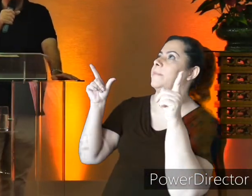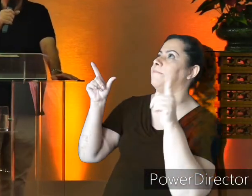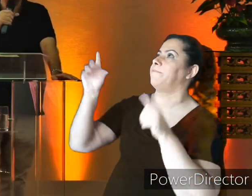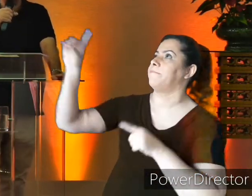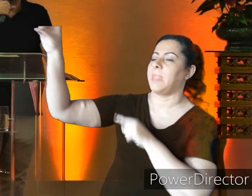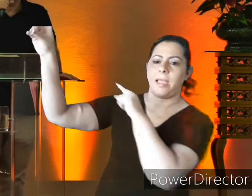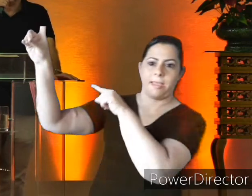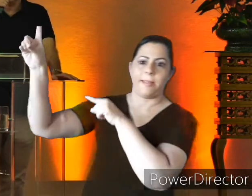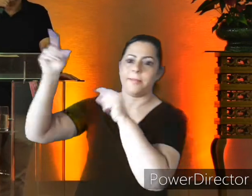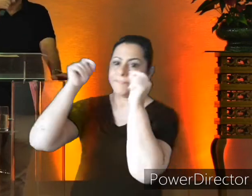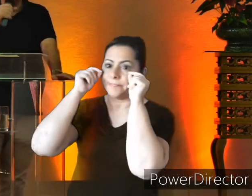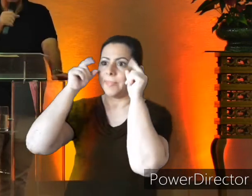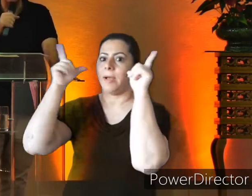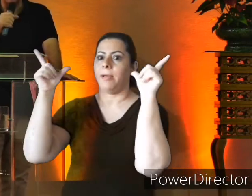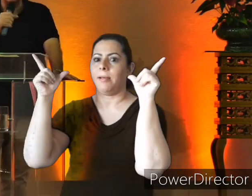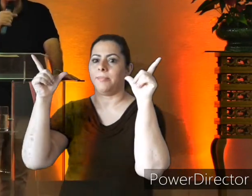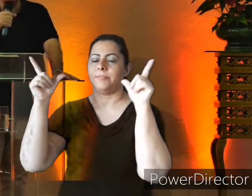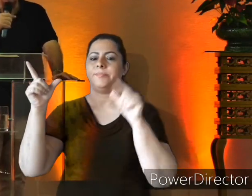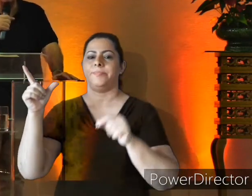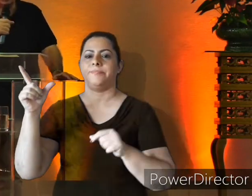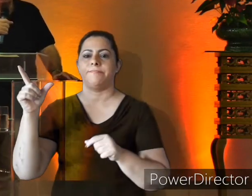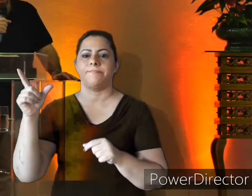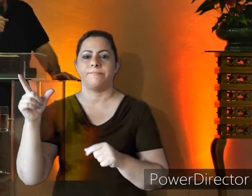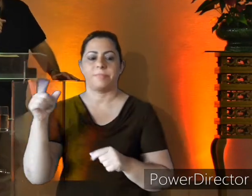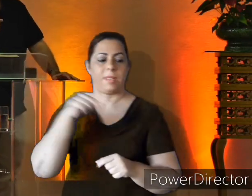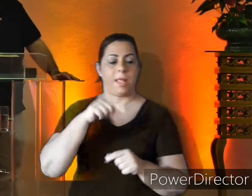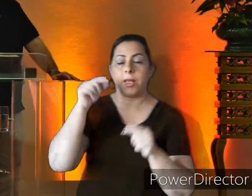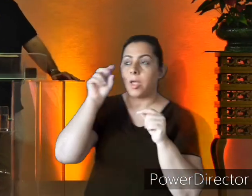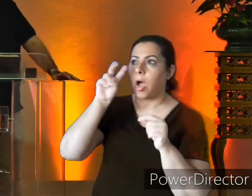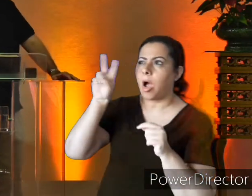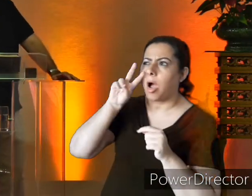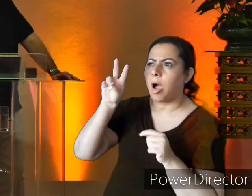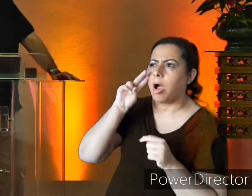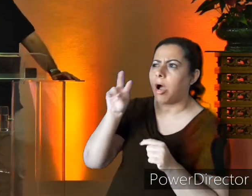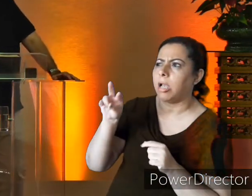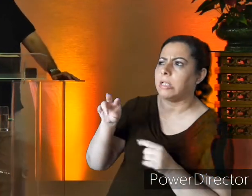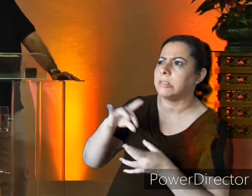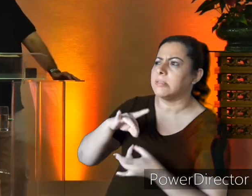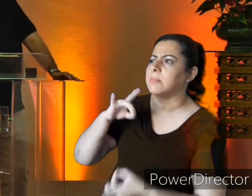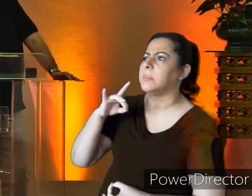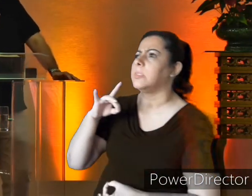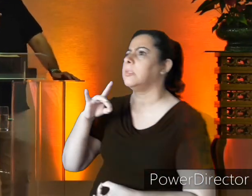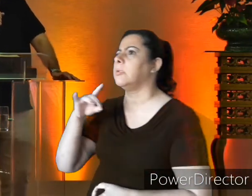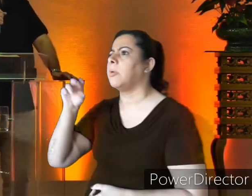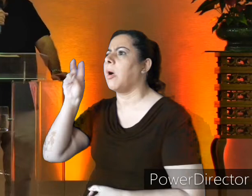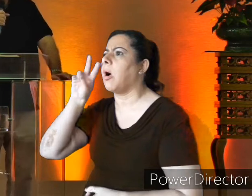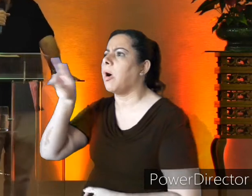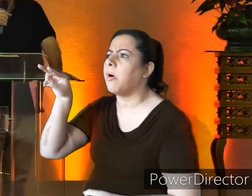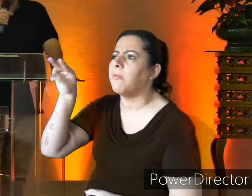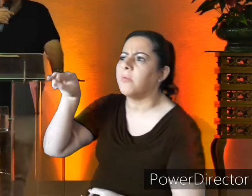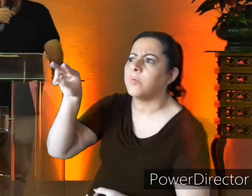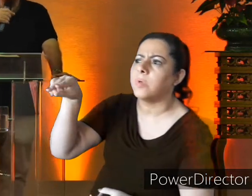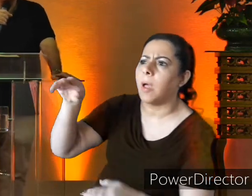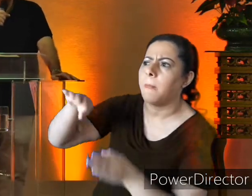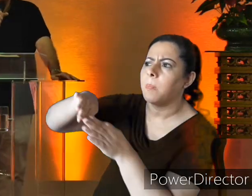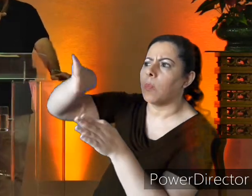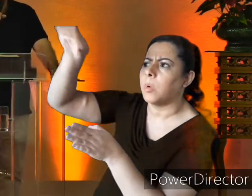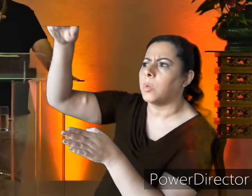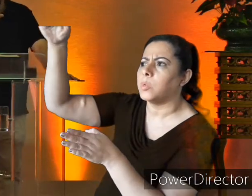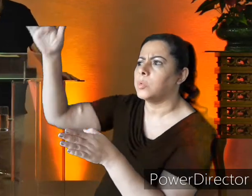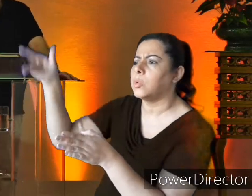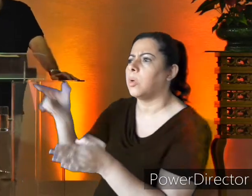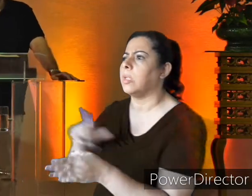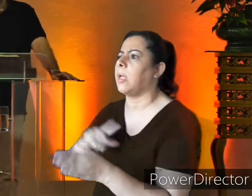para que veja. E o Senhor naquele momento abre os olhos daquele rapaz, e quando ele olha então com os